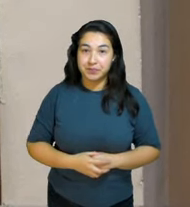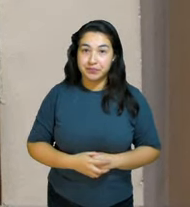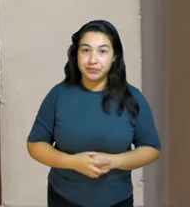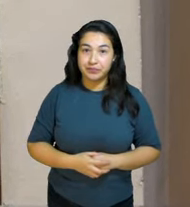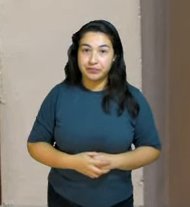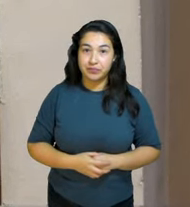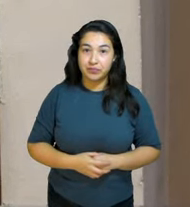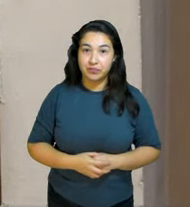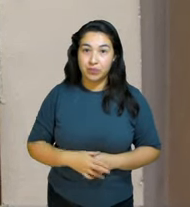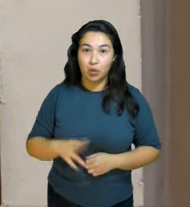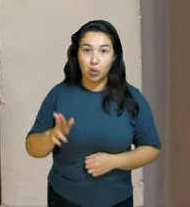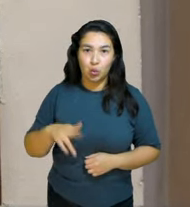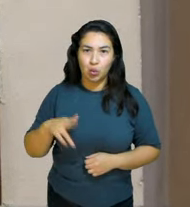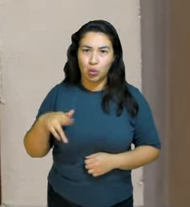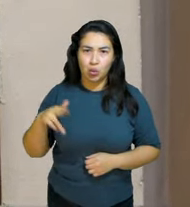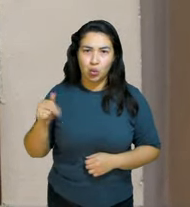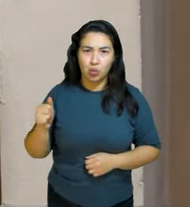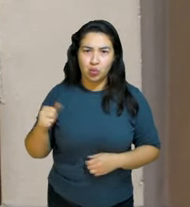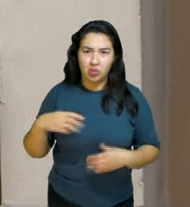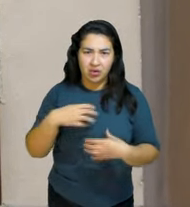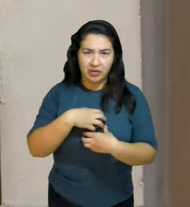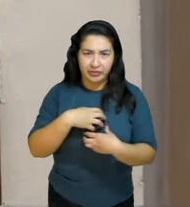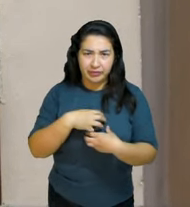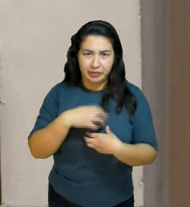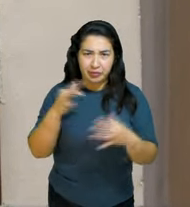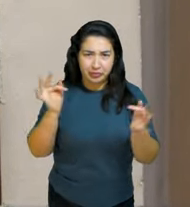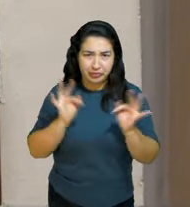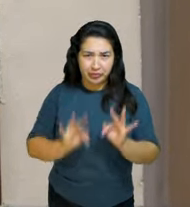alguma, eu fico feliz com a saída